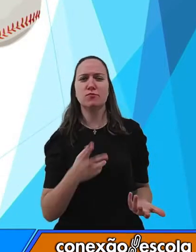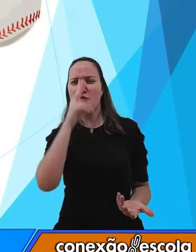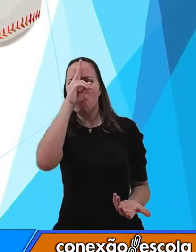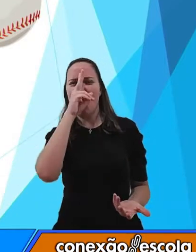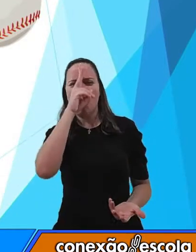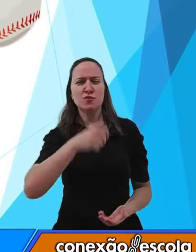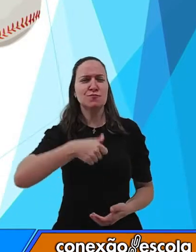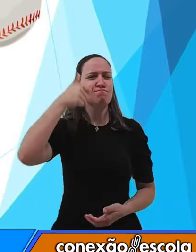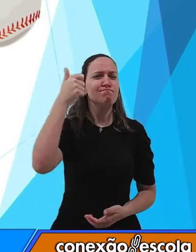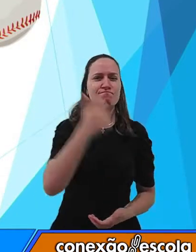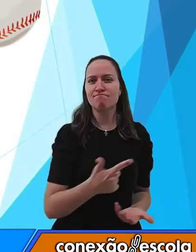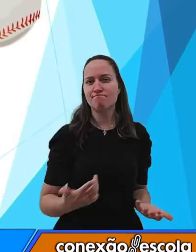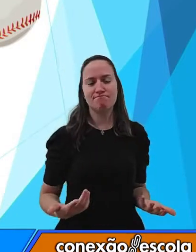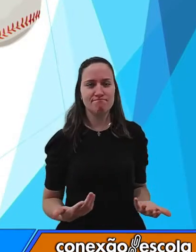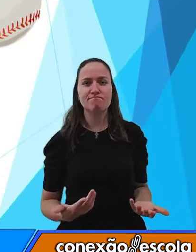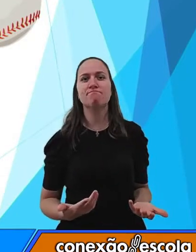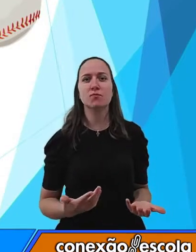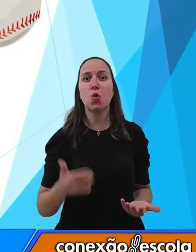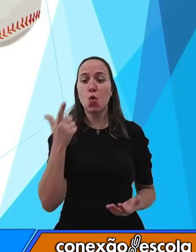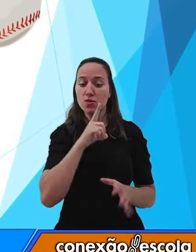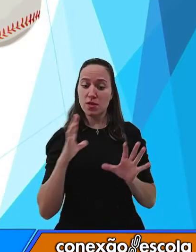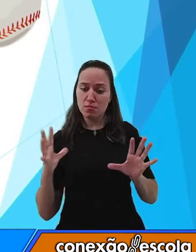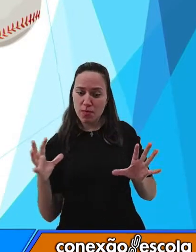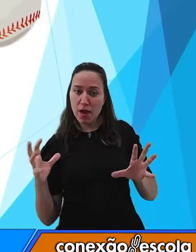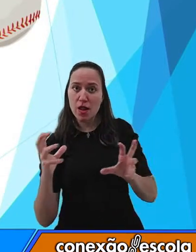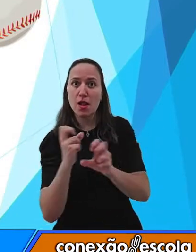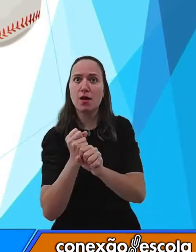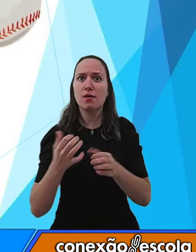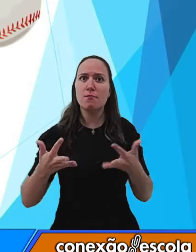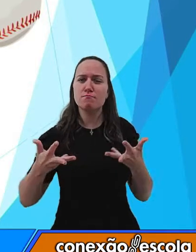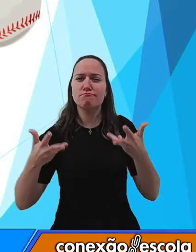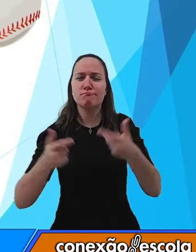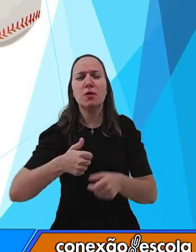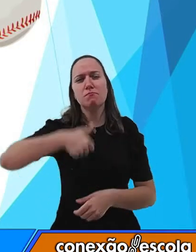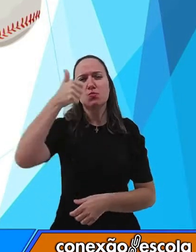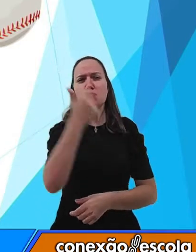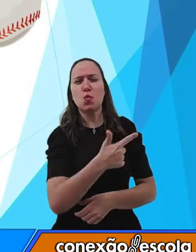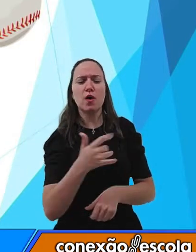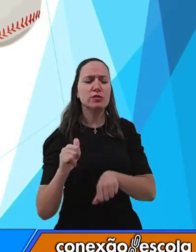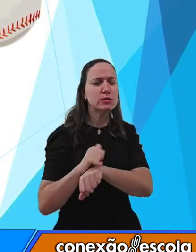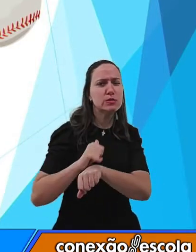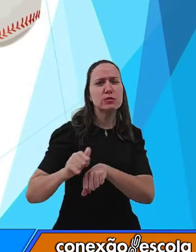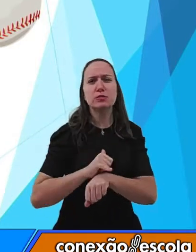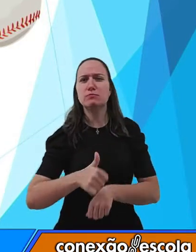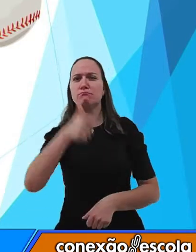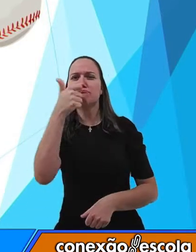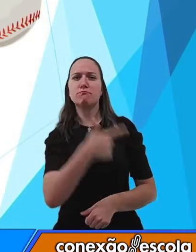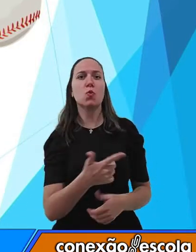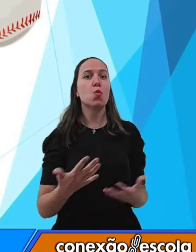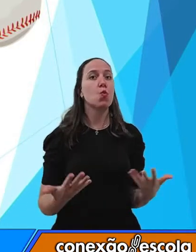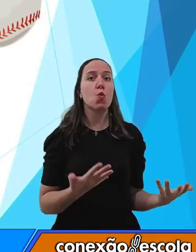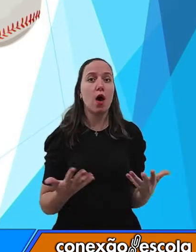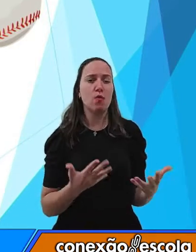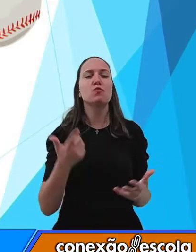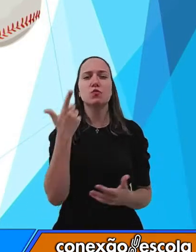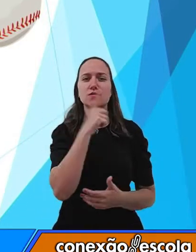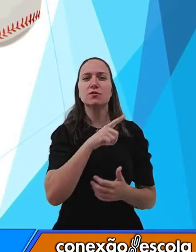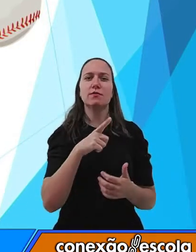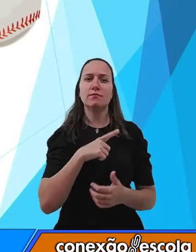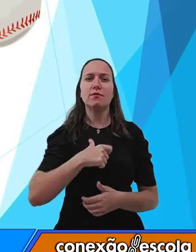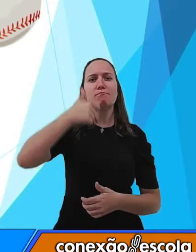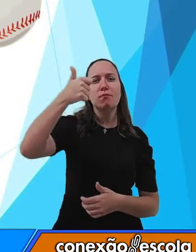mais habilidoso, quem marcou mais pontos, ou qual a melhor estratégia. E as regras